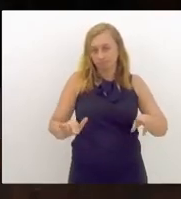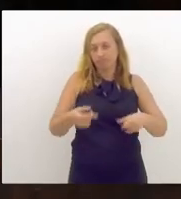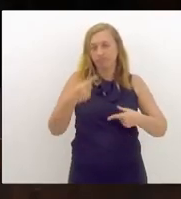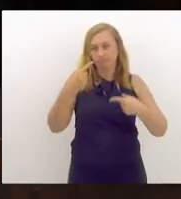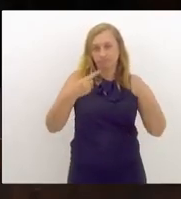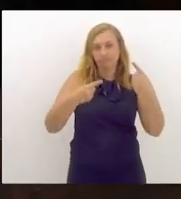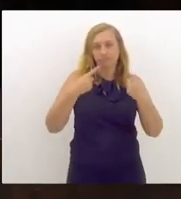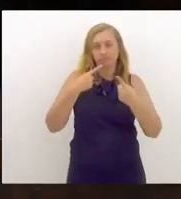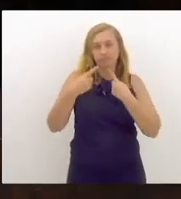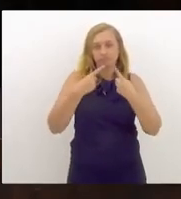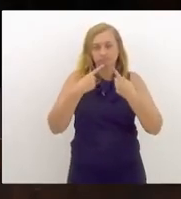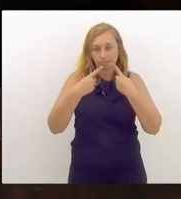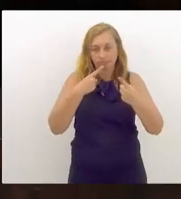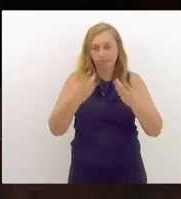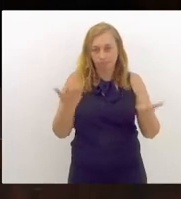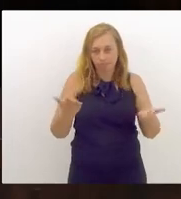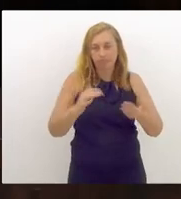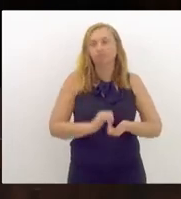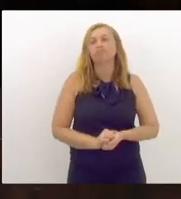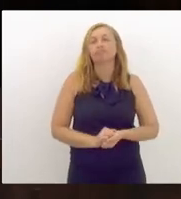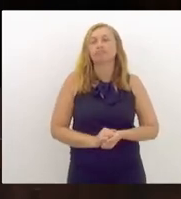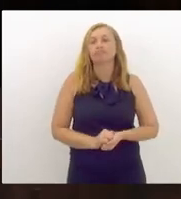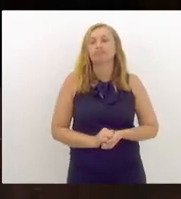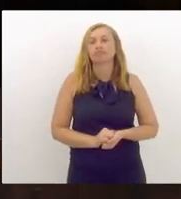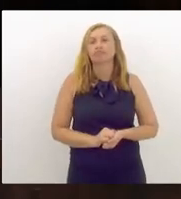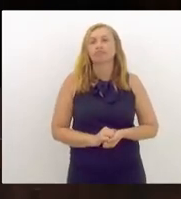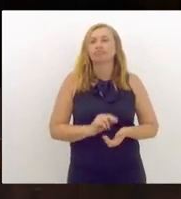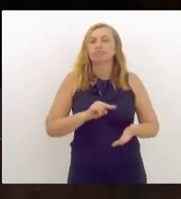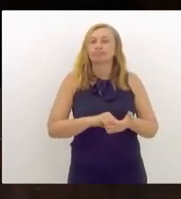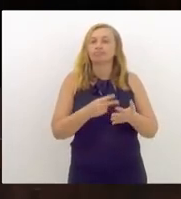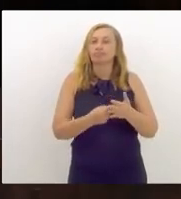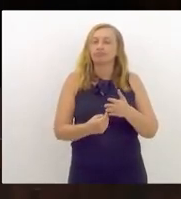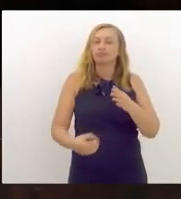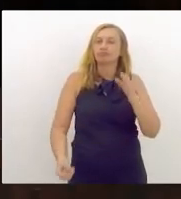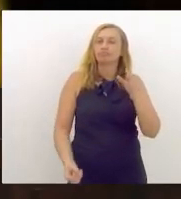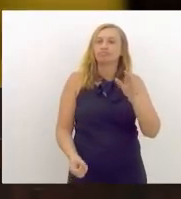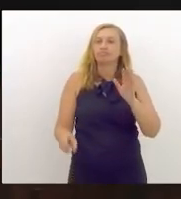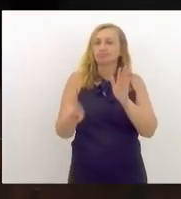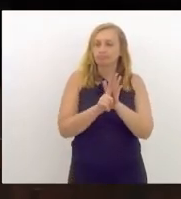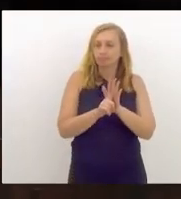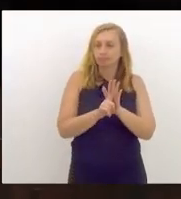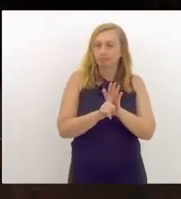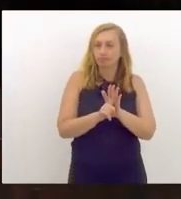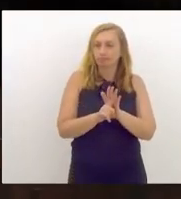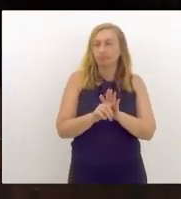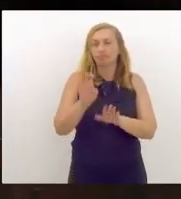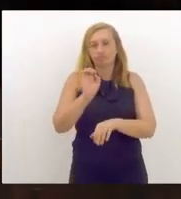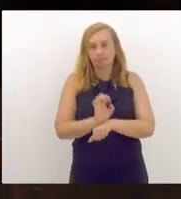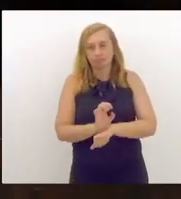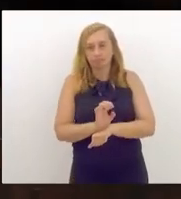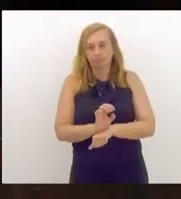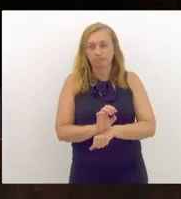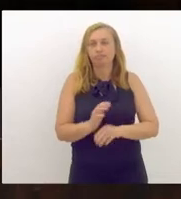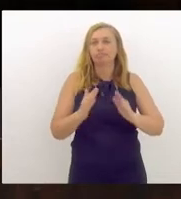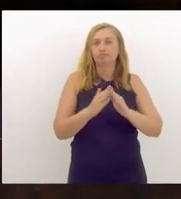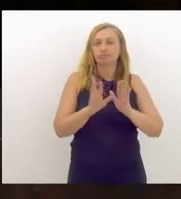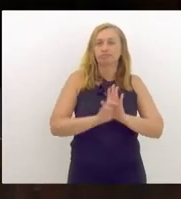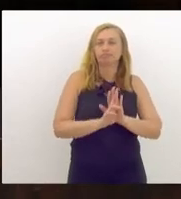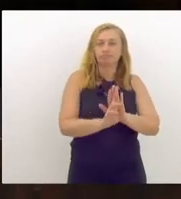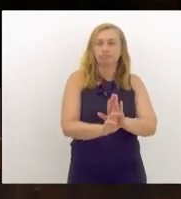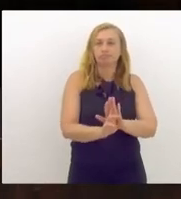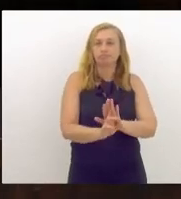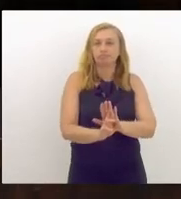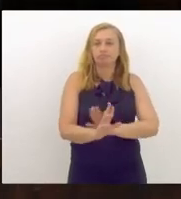discute direitos que são traduzidos depois em legislação legislação Estadual é uma casa de representação de